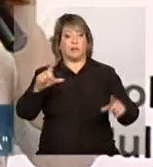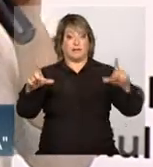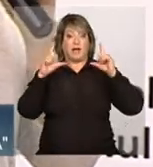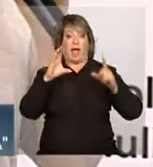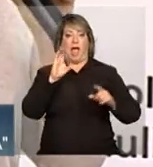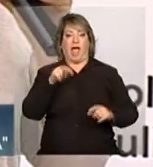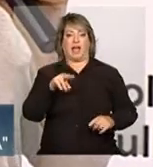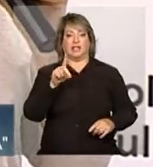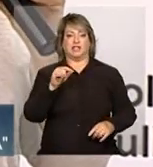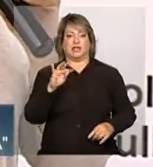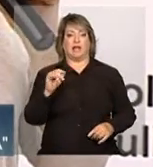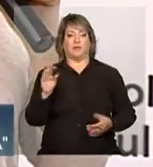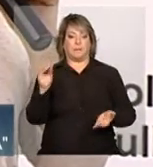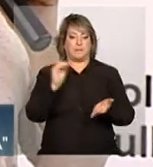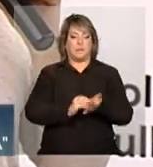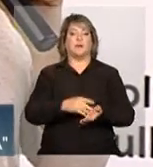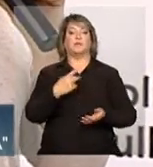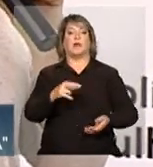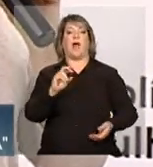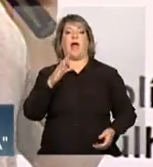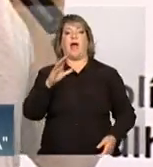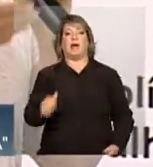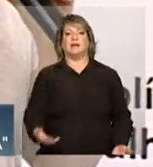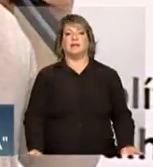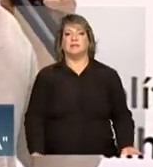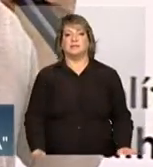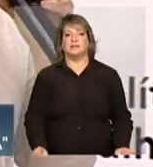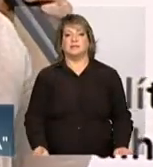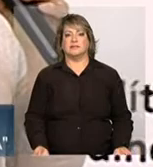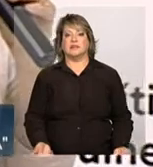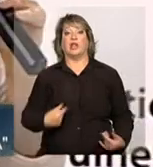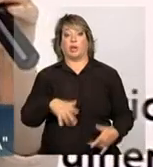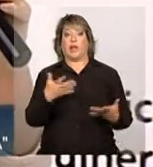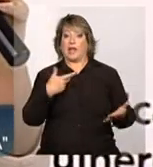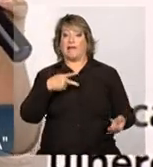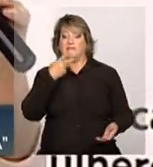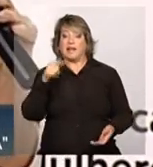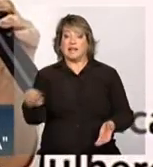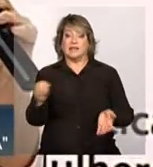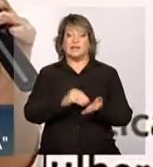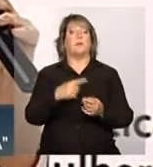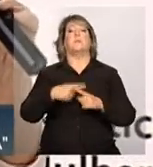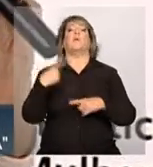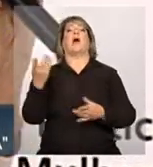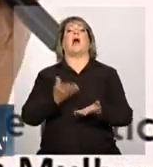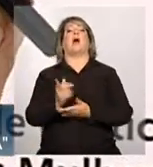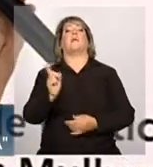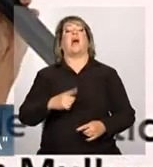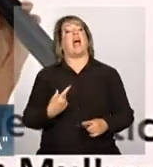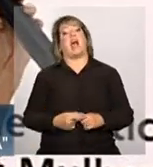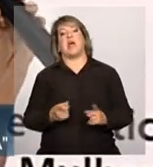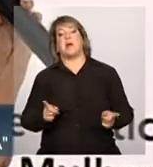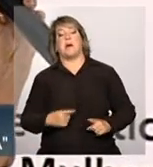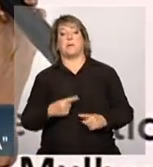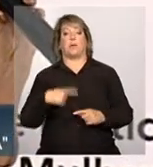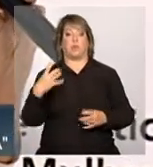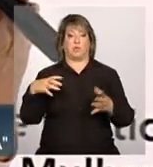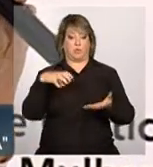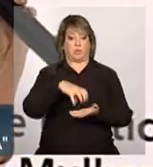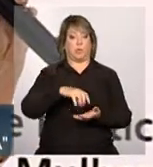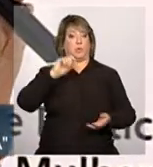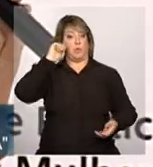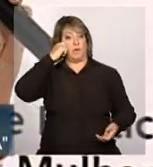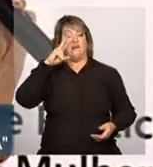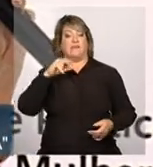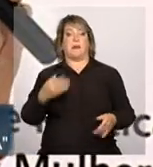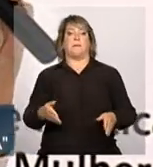candidato marcasse sua raça, que a gente queria propor isso. Por que é que eles não aprovaram? Ah, não, porque depois o movimento negro vai pedir